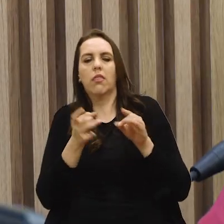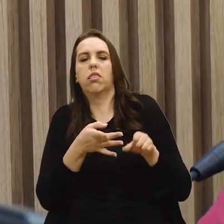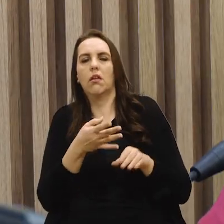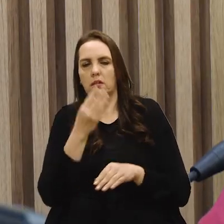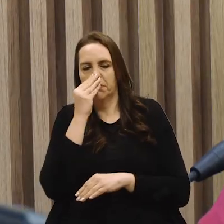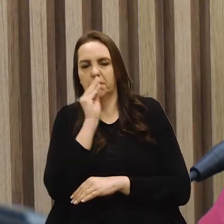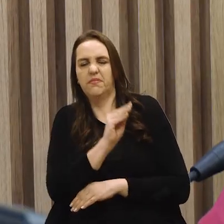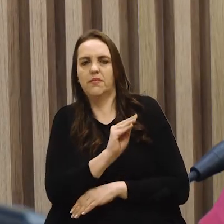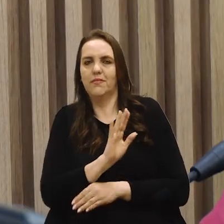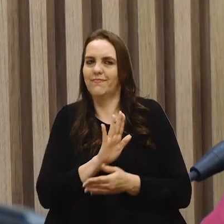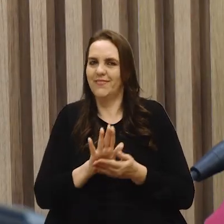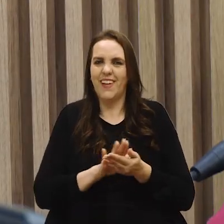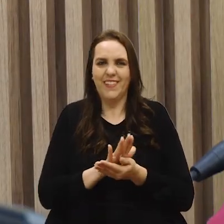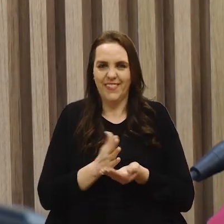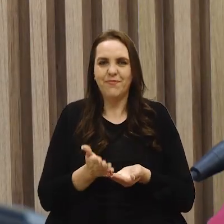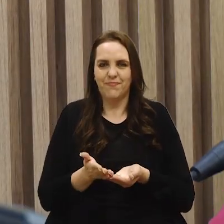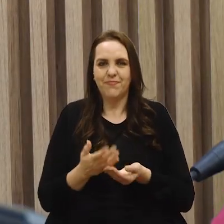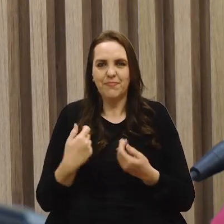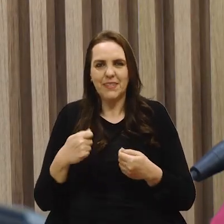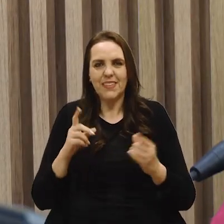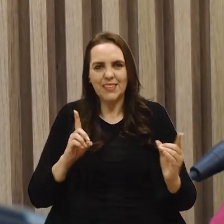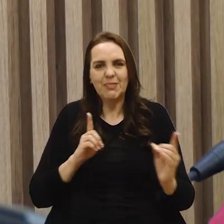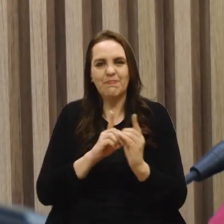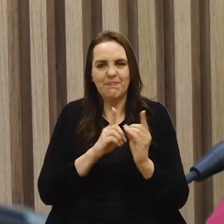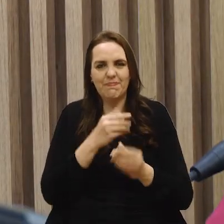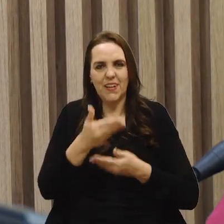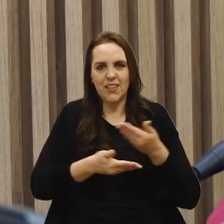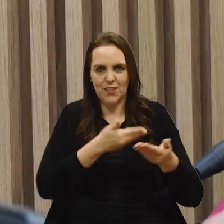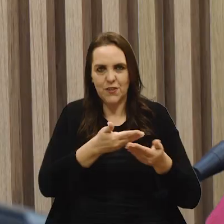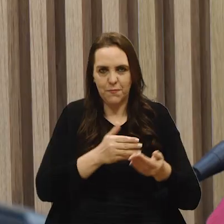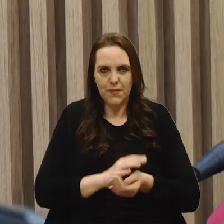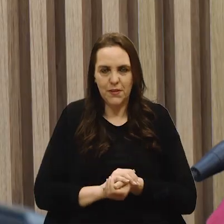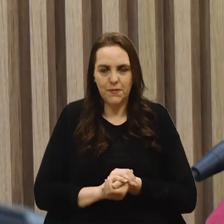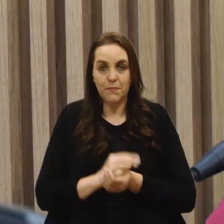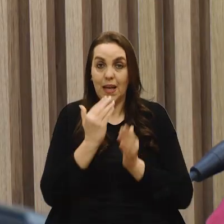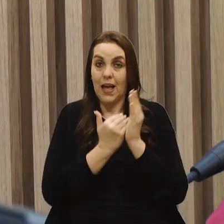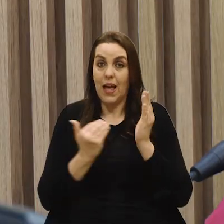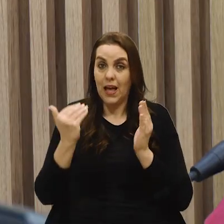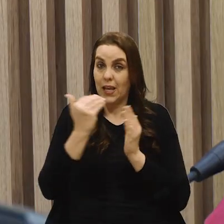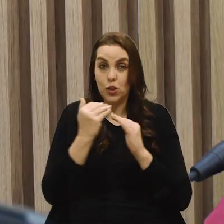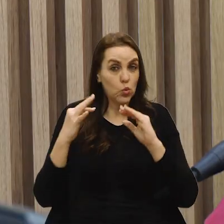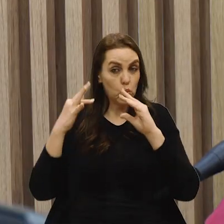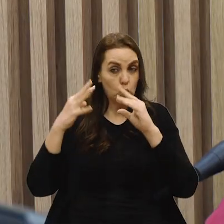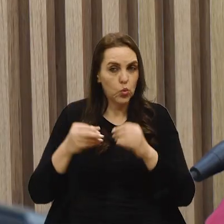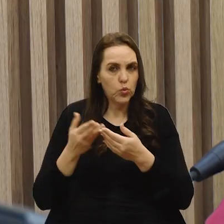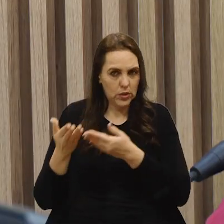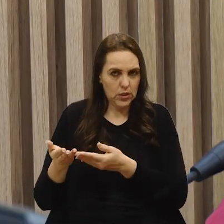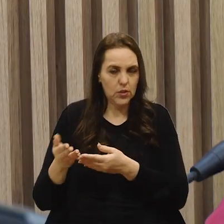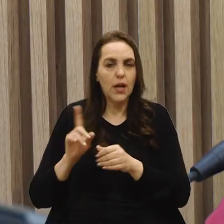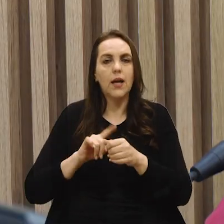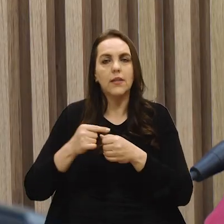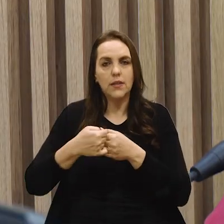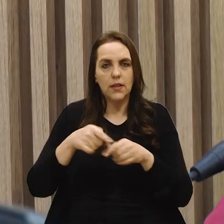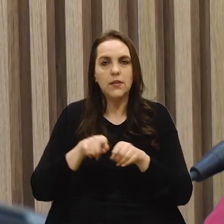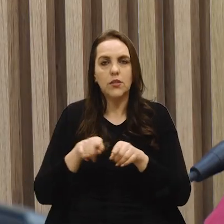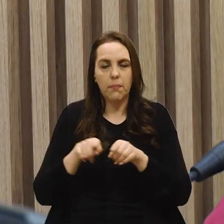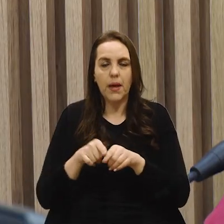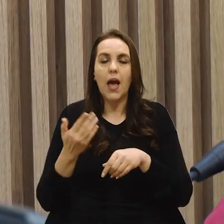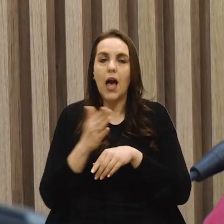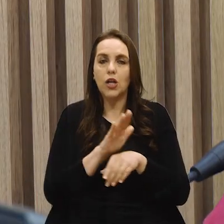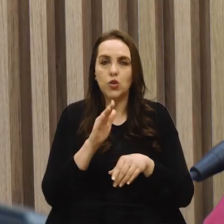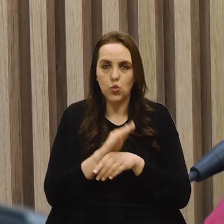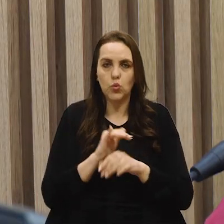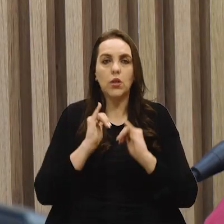essas pessoas também desassistidas. Acho que é importante a gente trazer também que, além de tudo isso, a gente tem, no município dispõe de